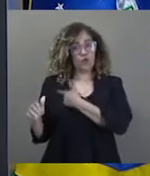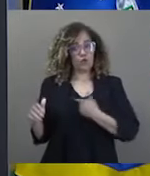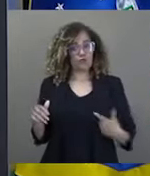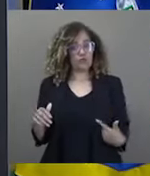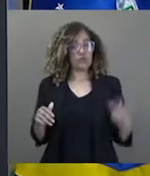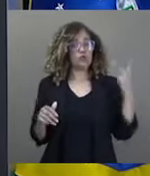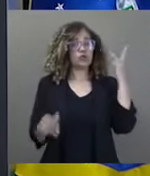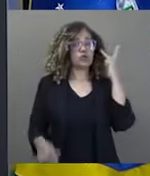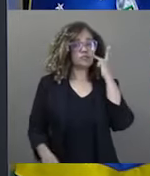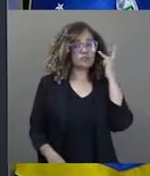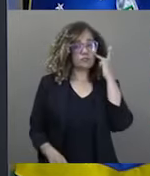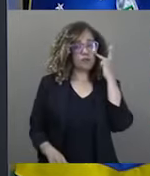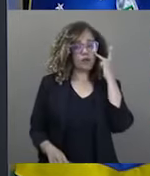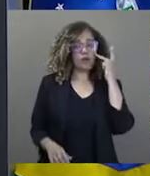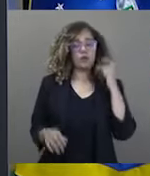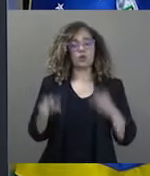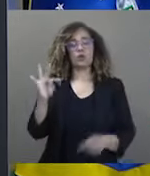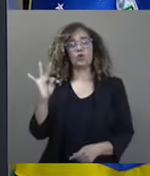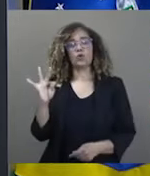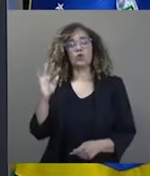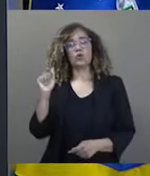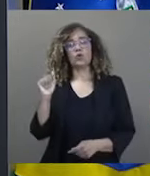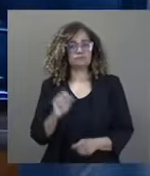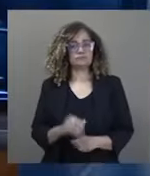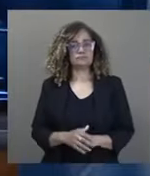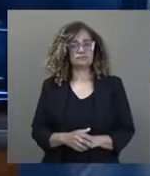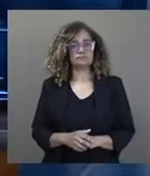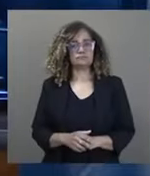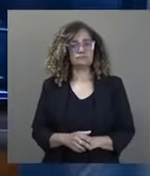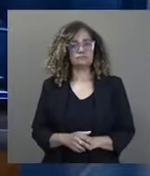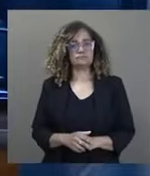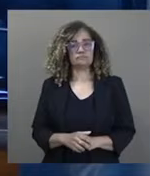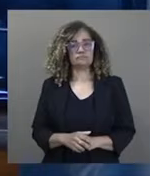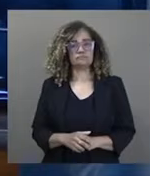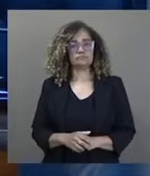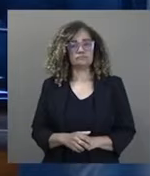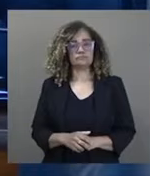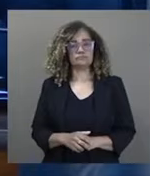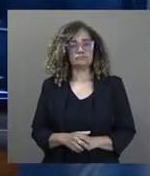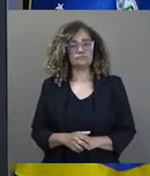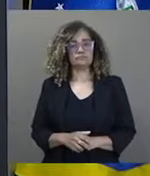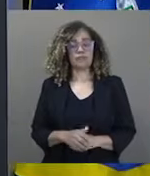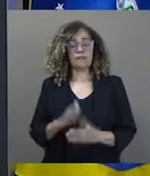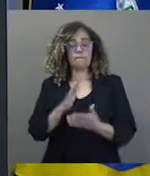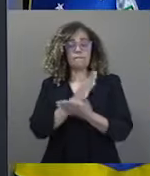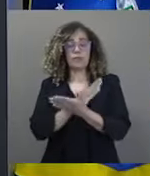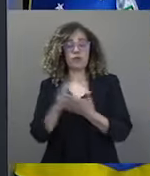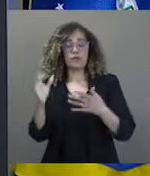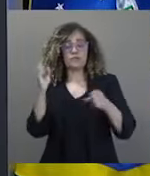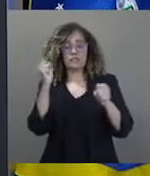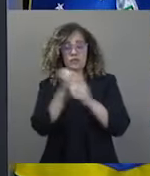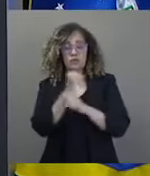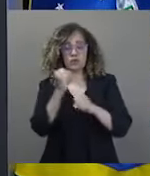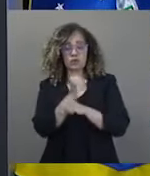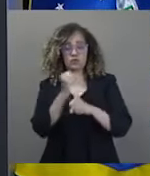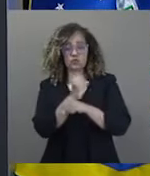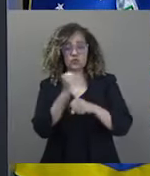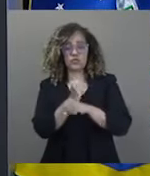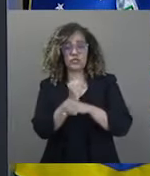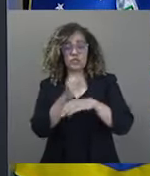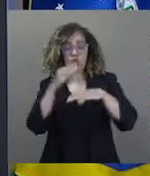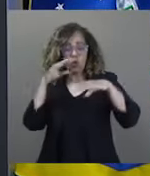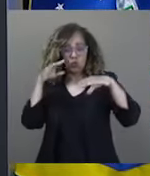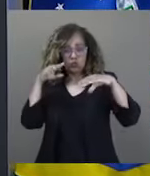Paulo Tarcísio para construir o nosso querido túnel Santos Guarujá